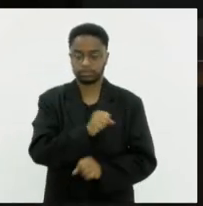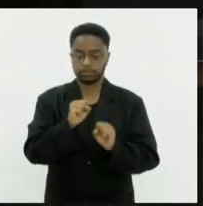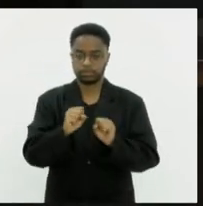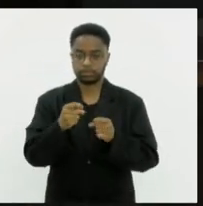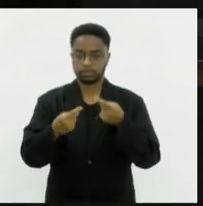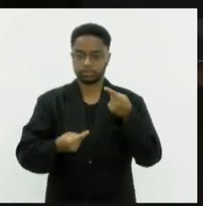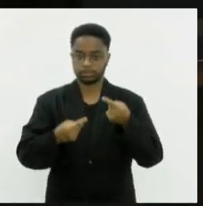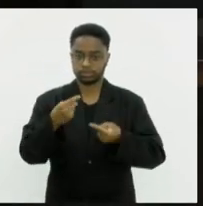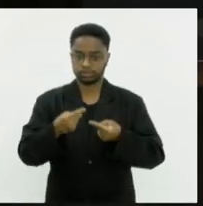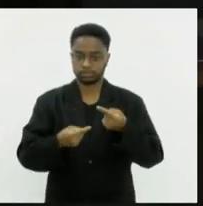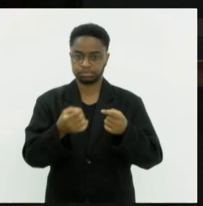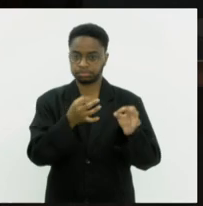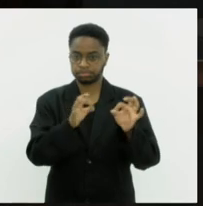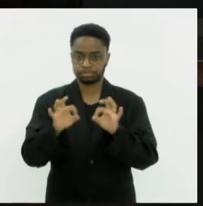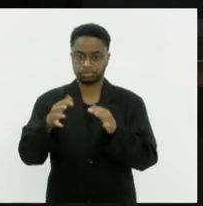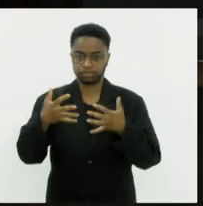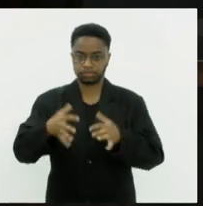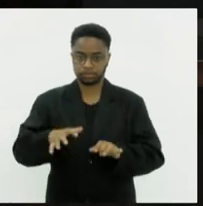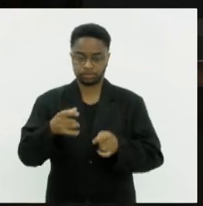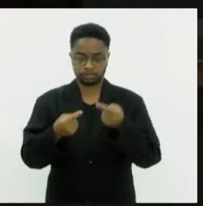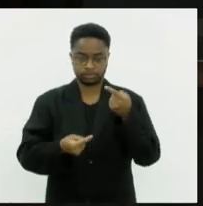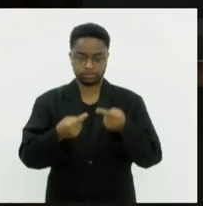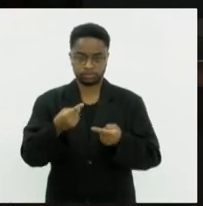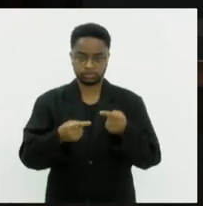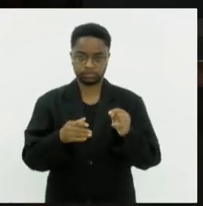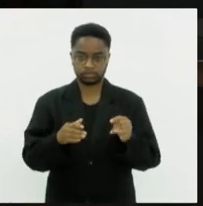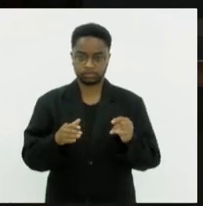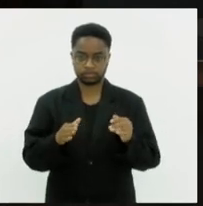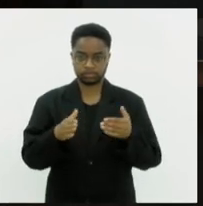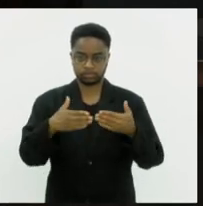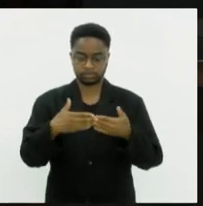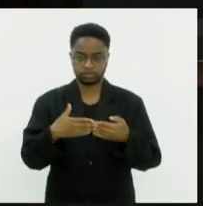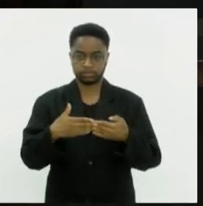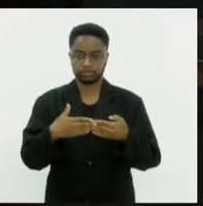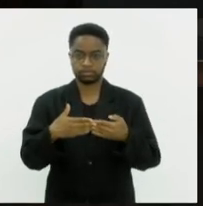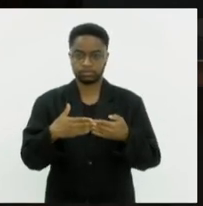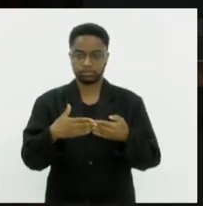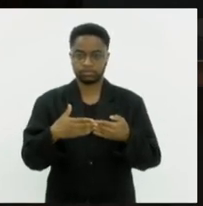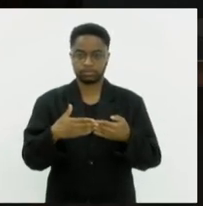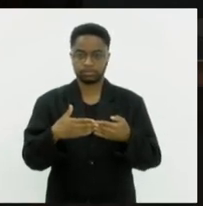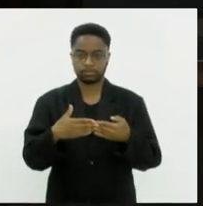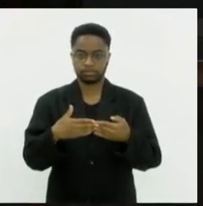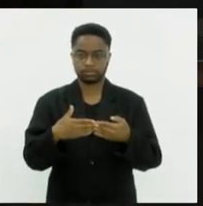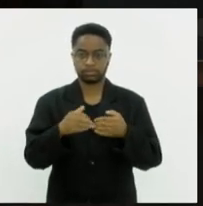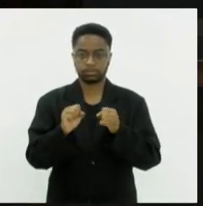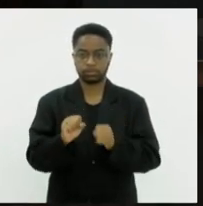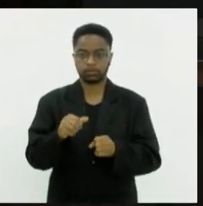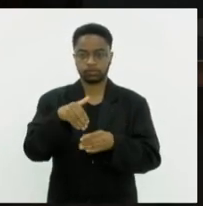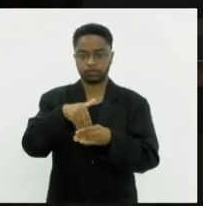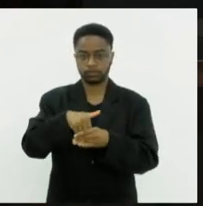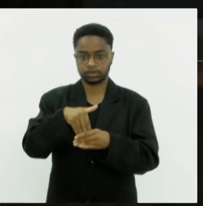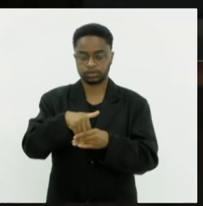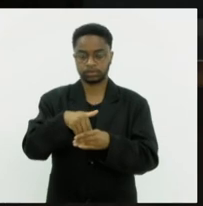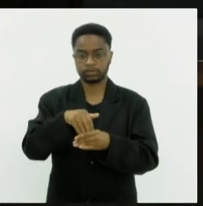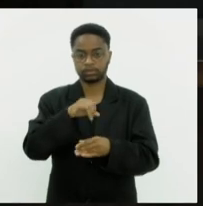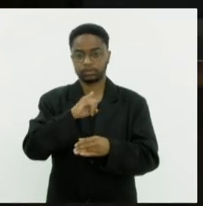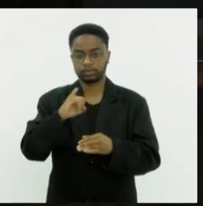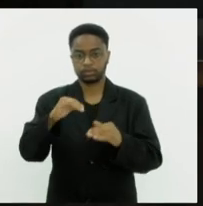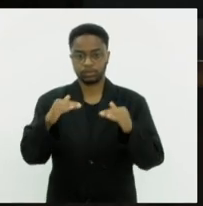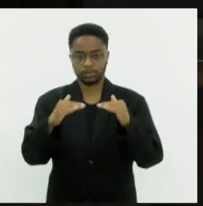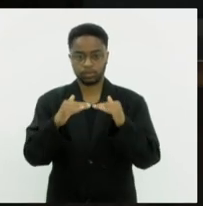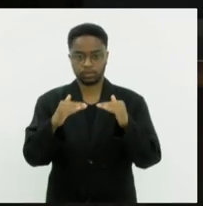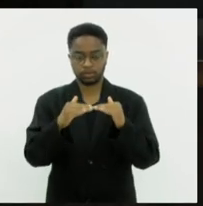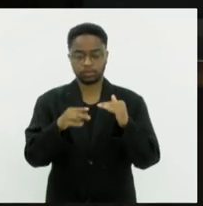discussão, não havendo quem queira discutir, encerrada a discussão. Em votação, os senhores